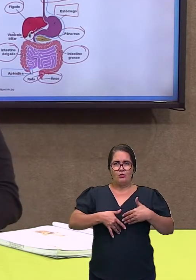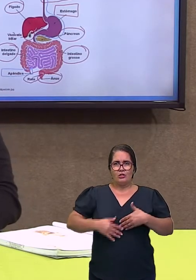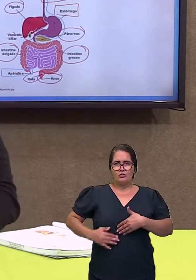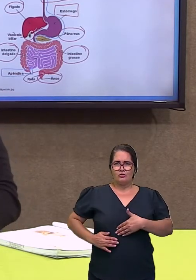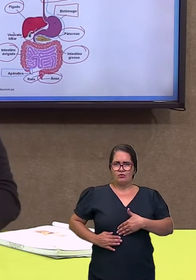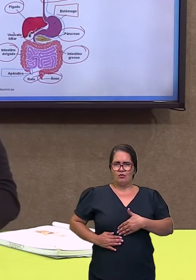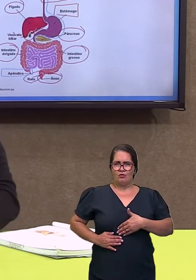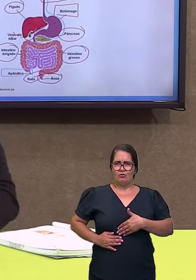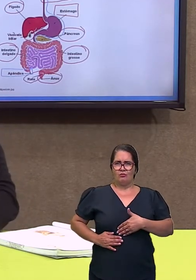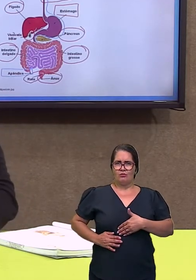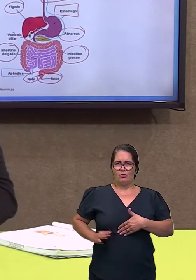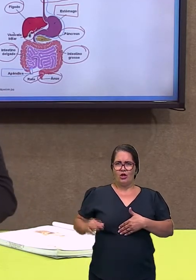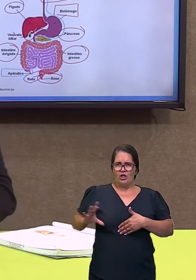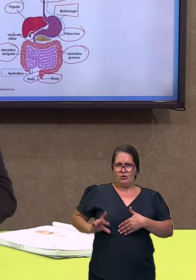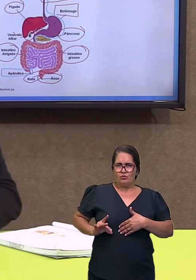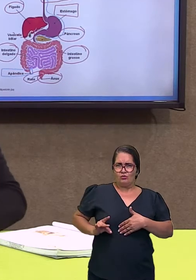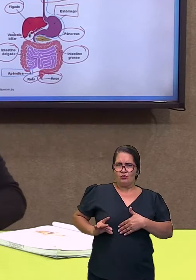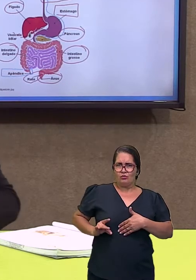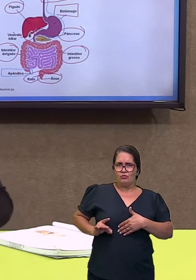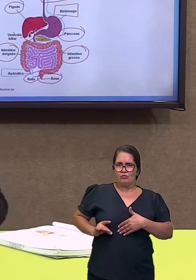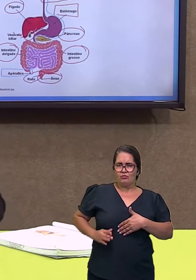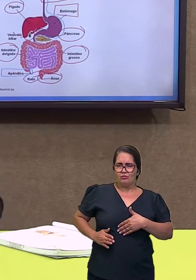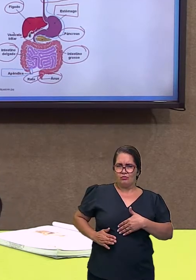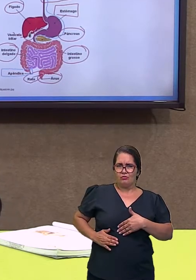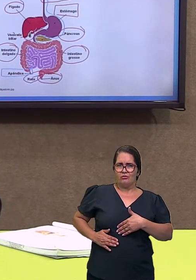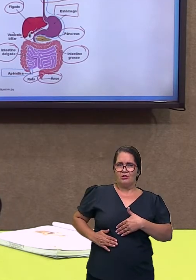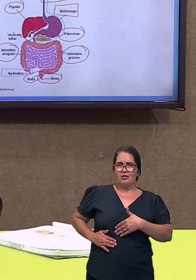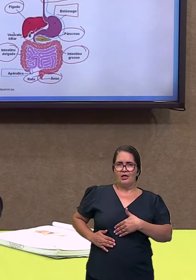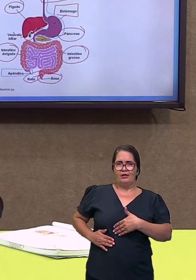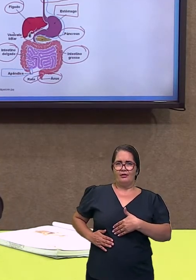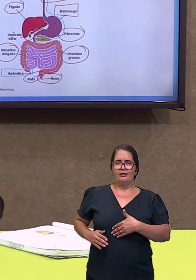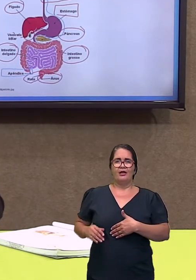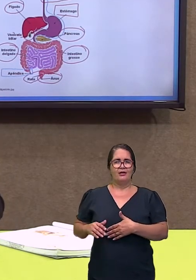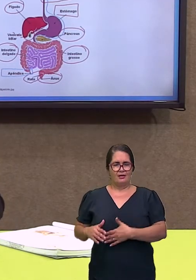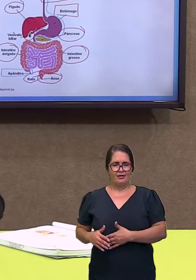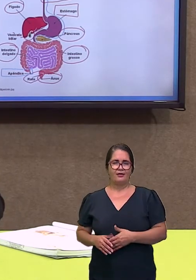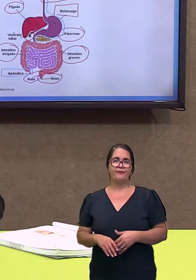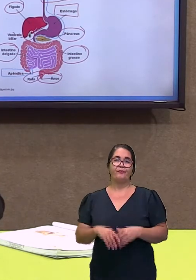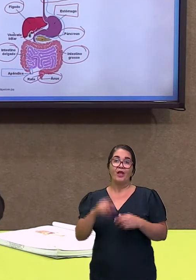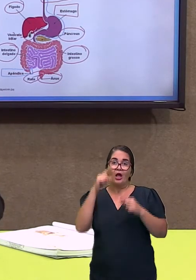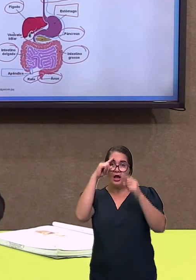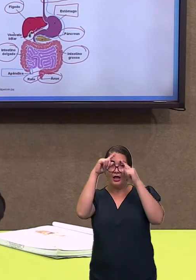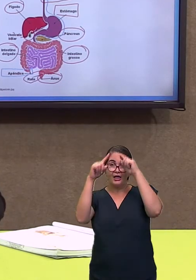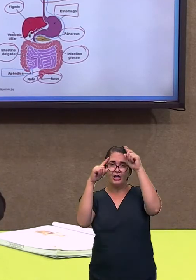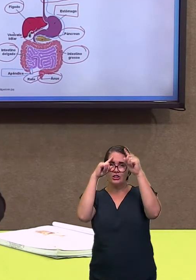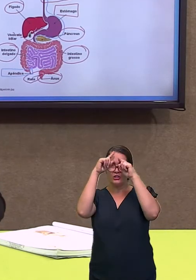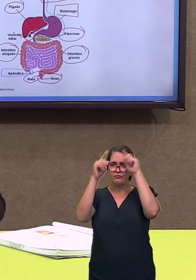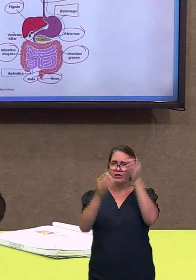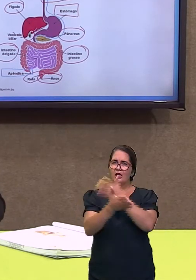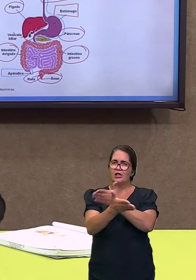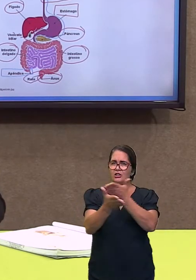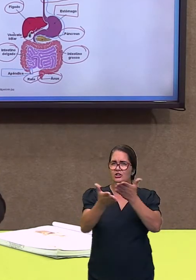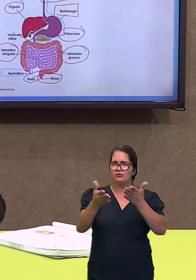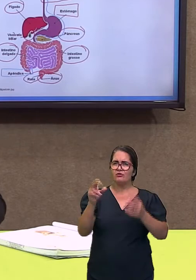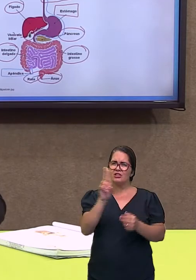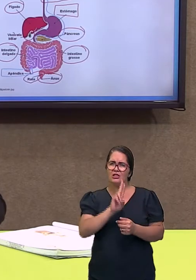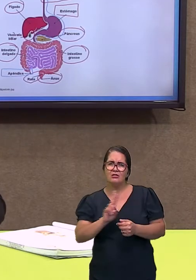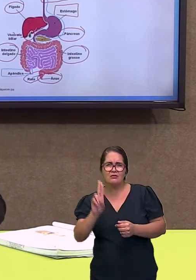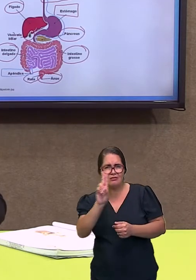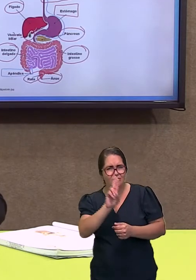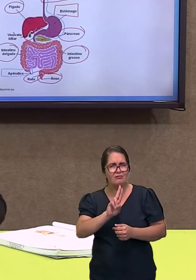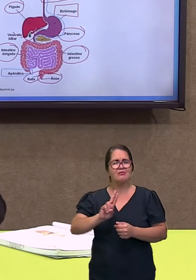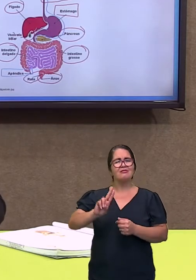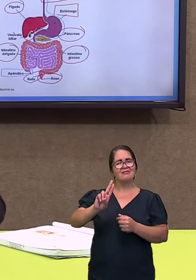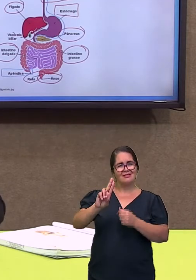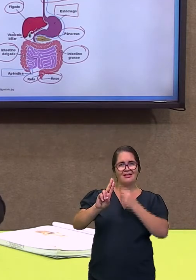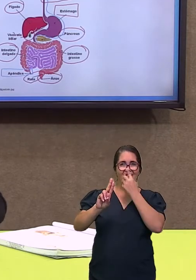ficar bem prolongado. Apertou, faz lá o seu picote, já pode. Ah, professora, para mim é mais fácil